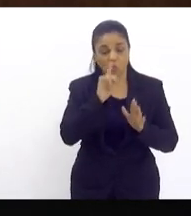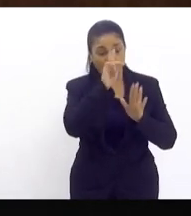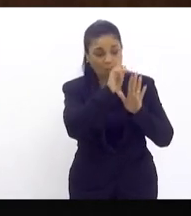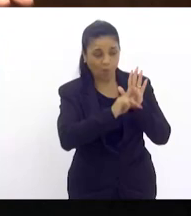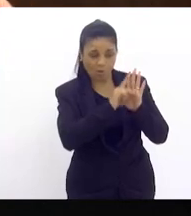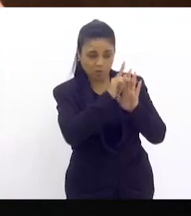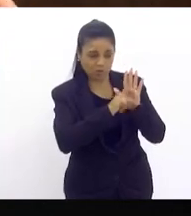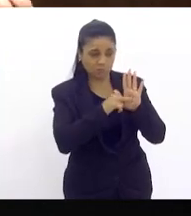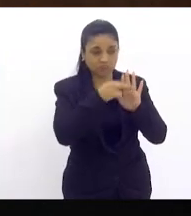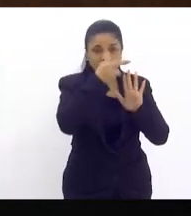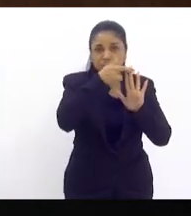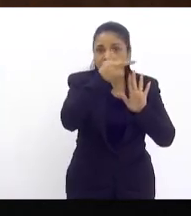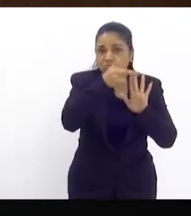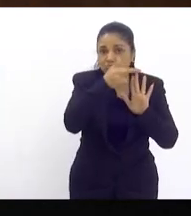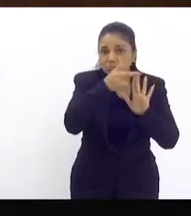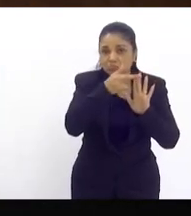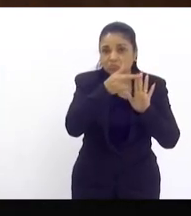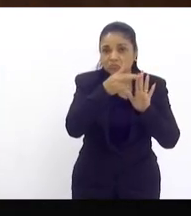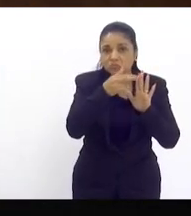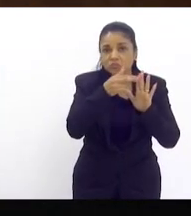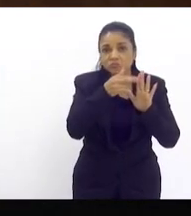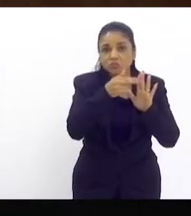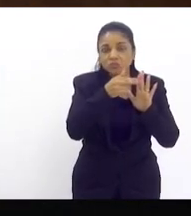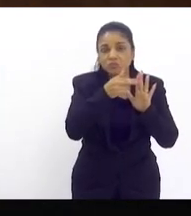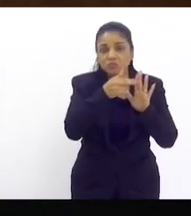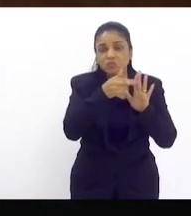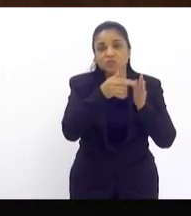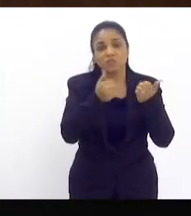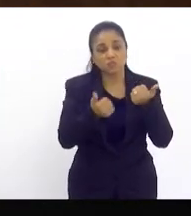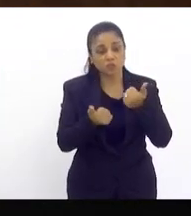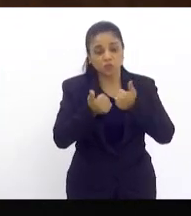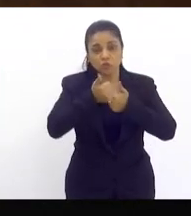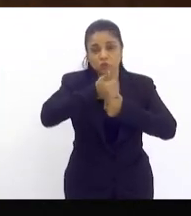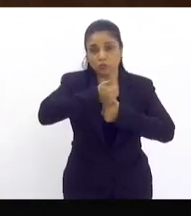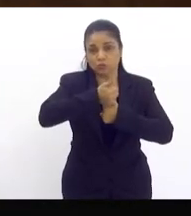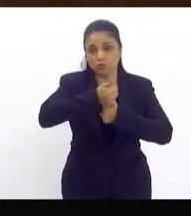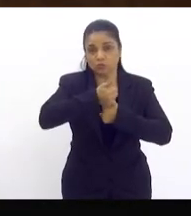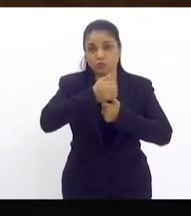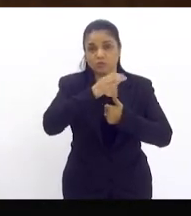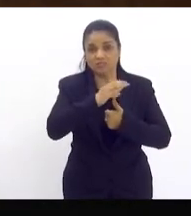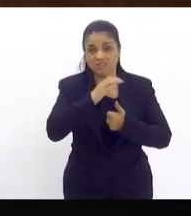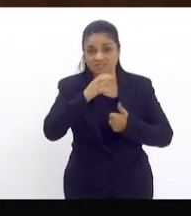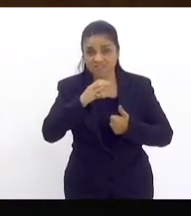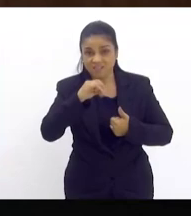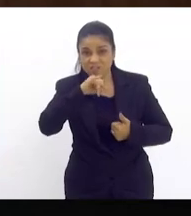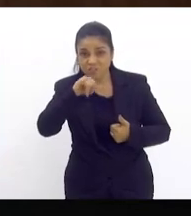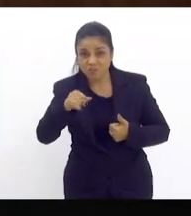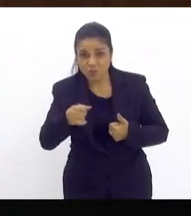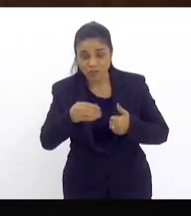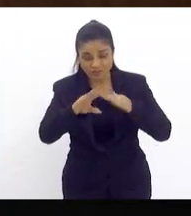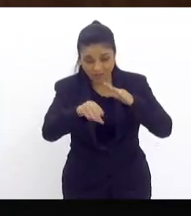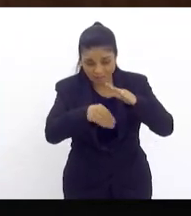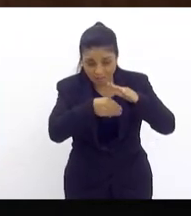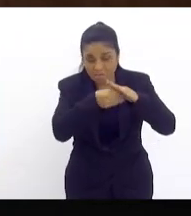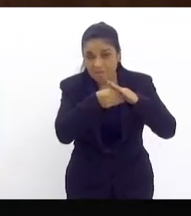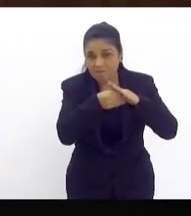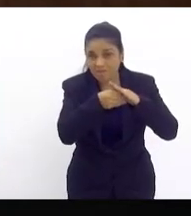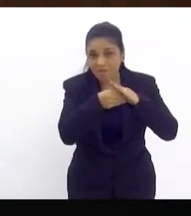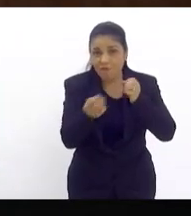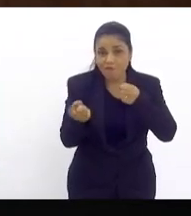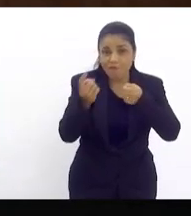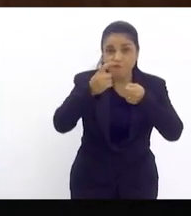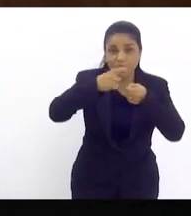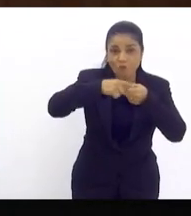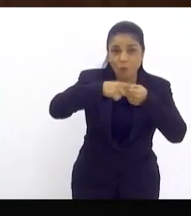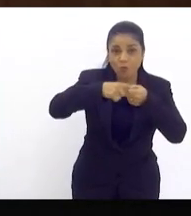resolução depois que sai o substitutivo da ccj sobre as emendas volta